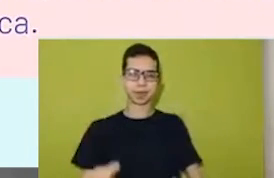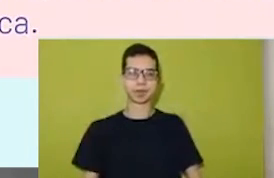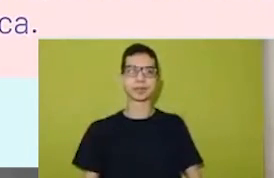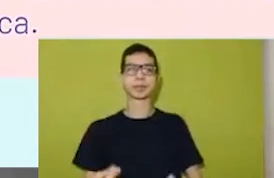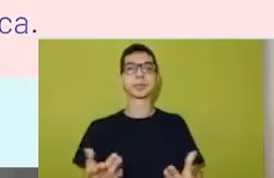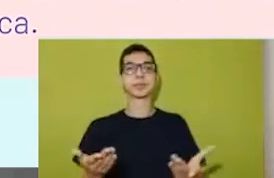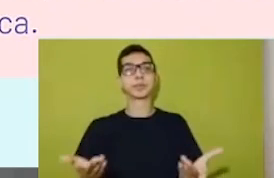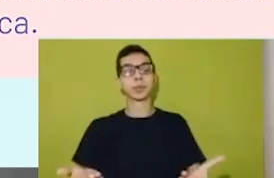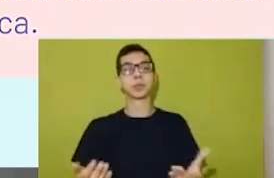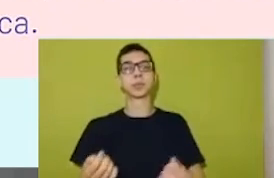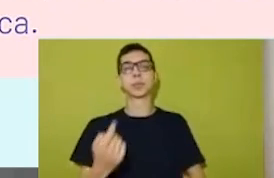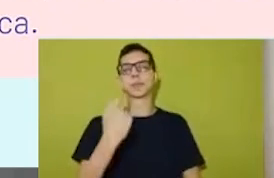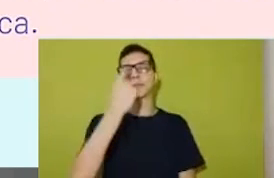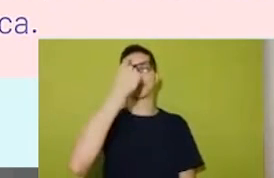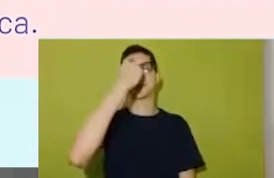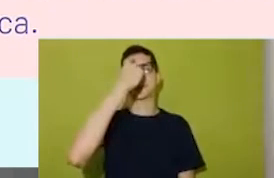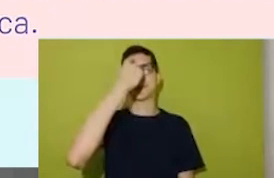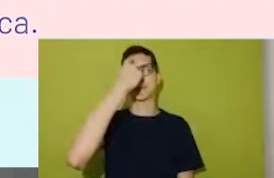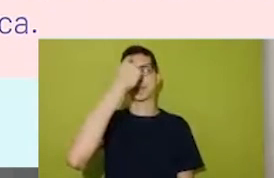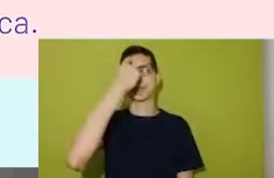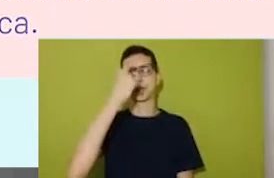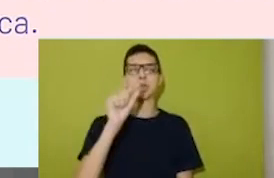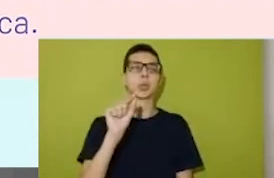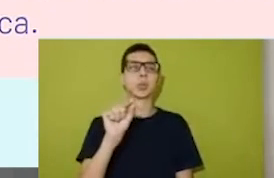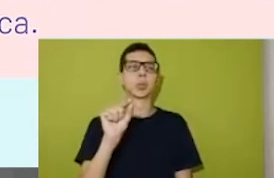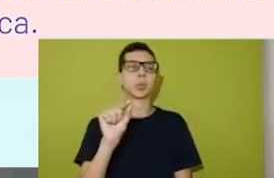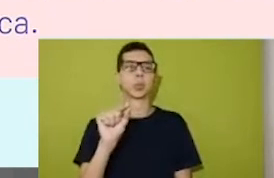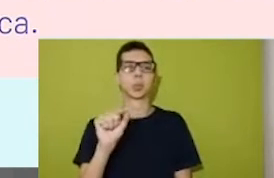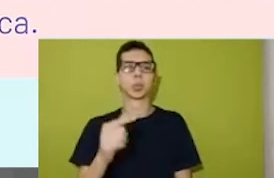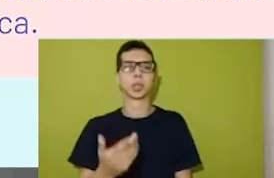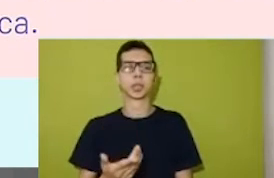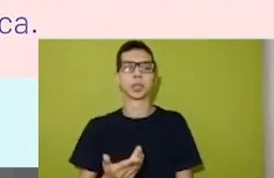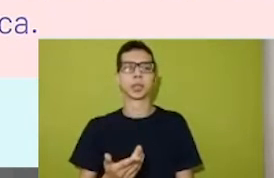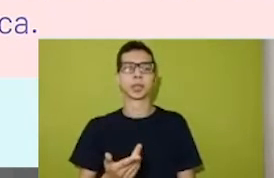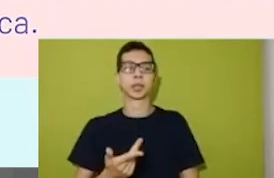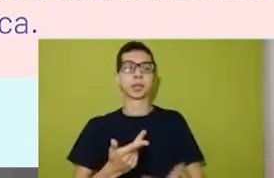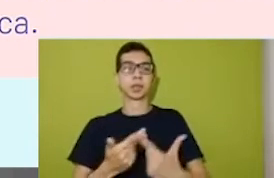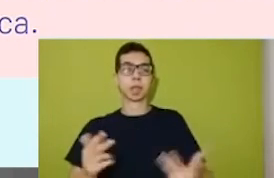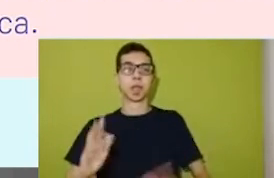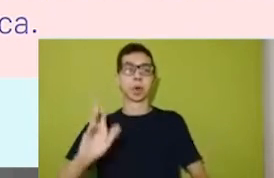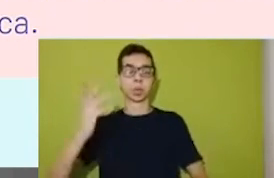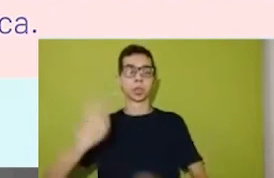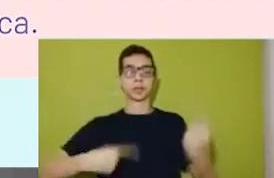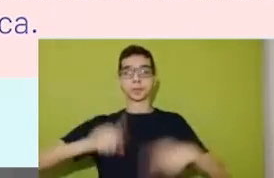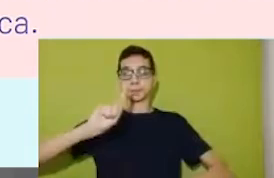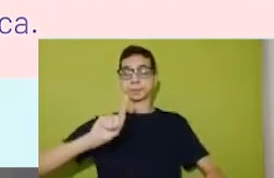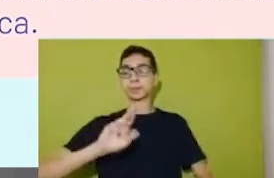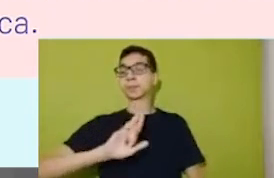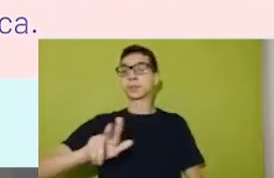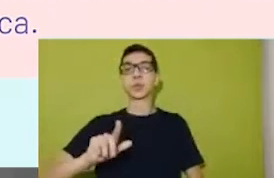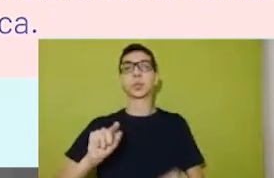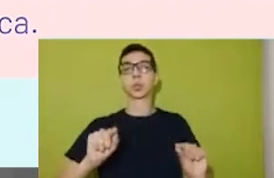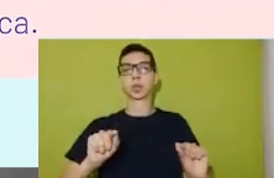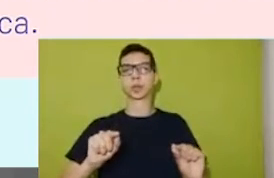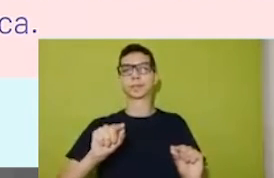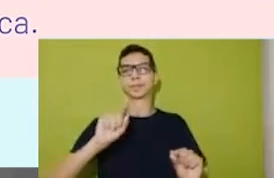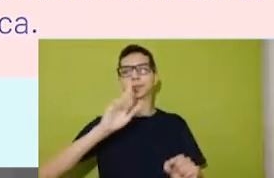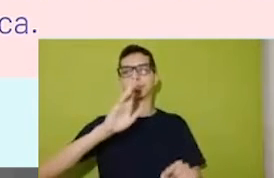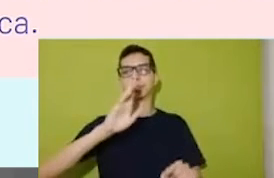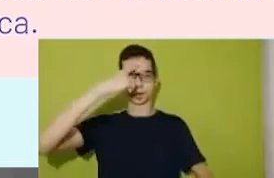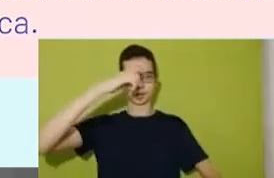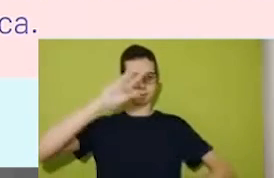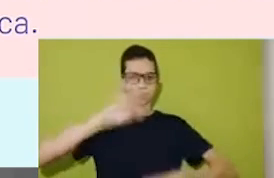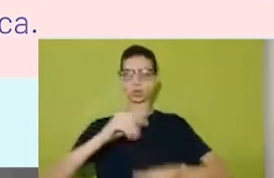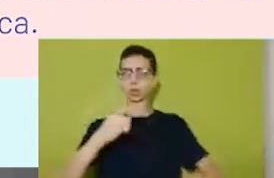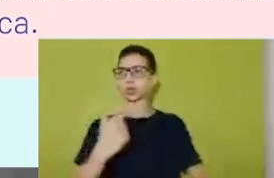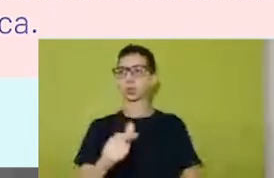ficou pensando o que seriam casos de sucesso, né, ou não, e a gente chegou à conclusão que não existe isso, não existe um caso de sucesso, porque